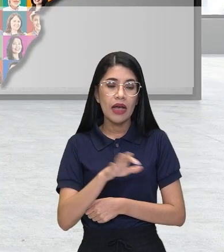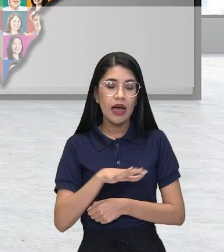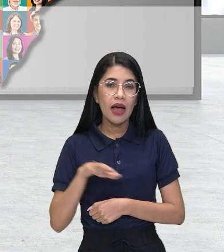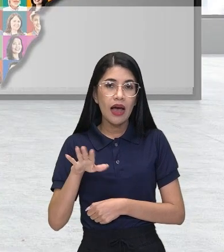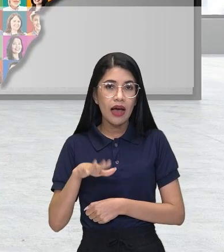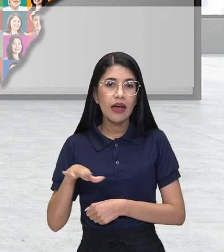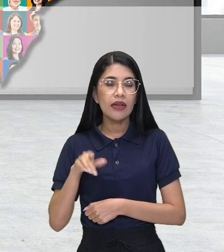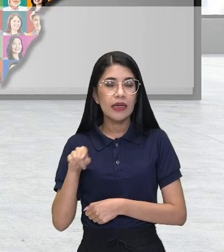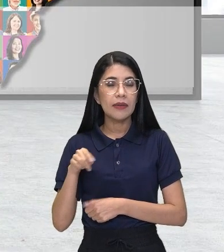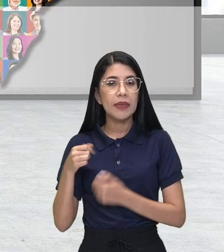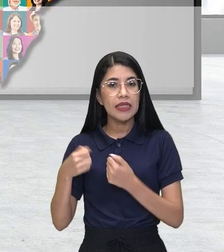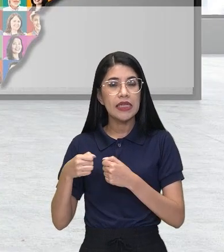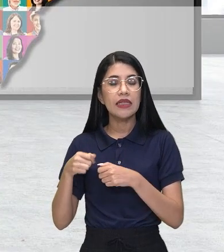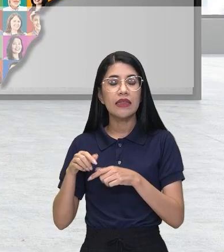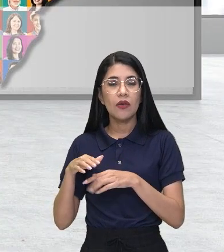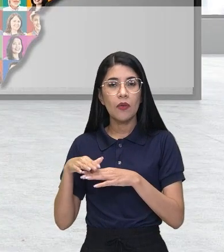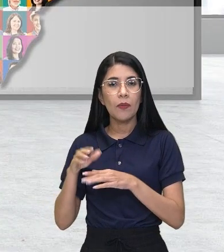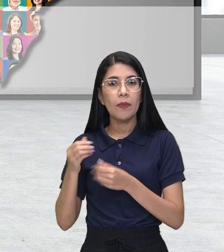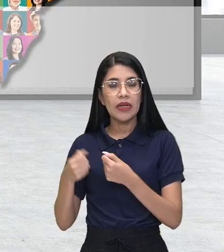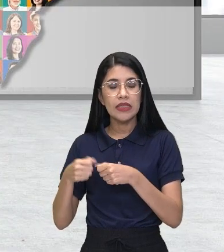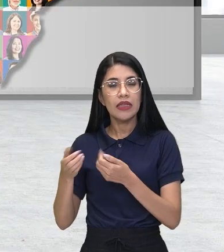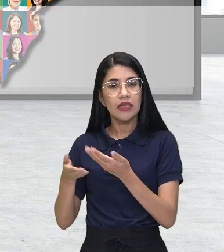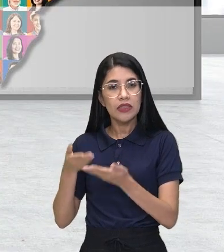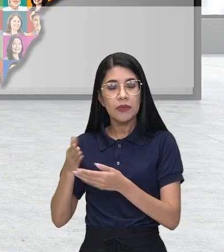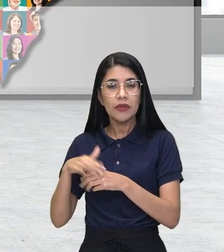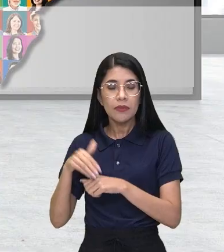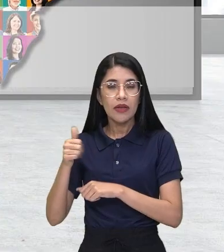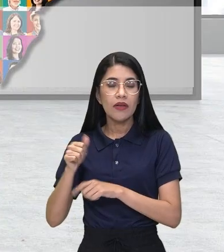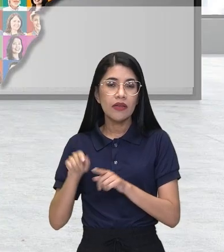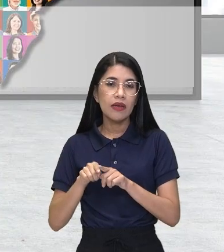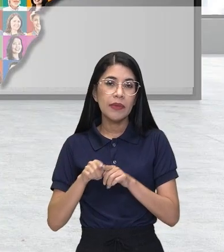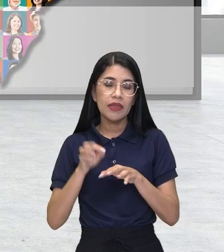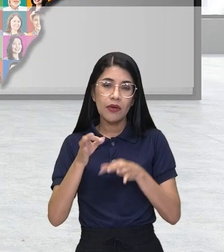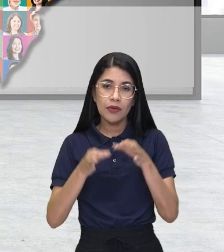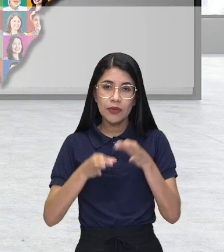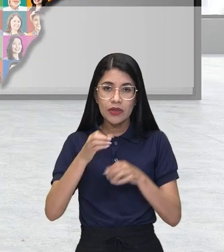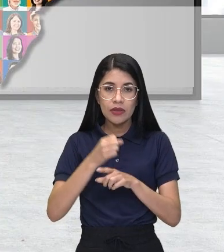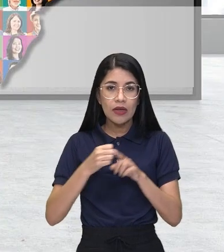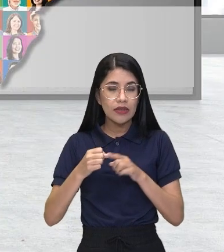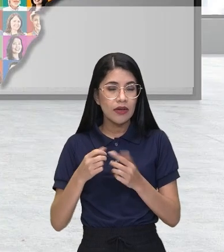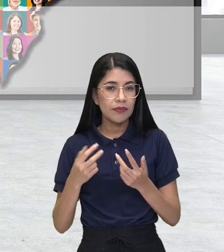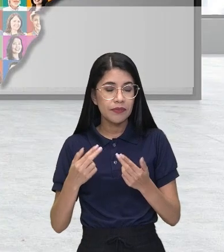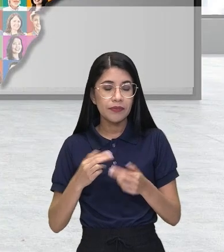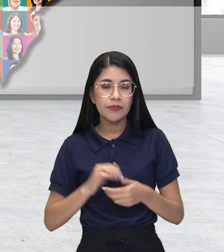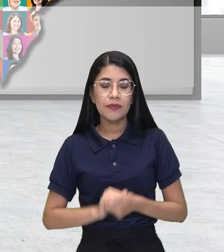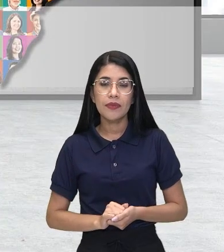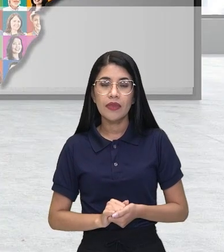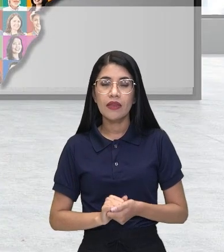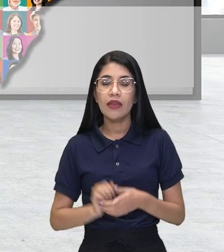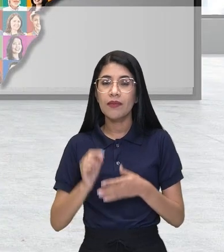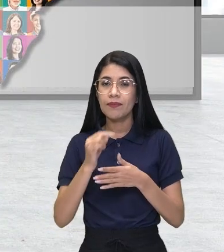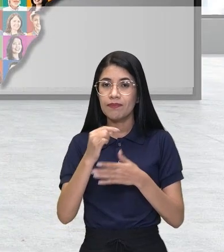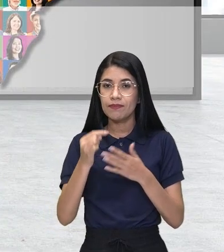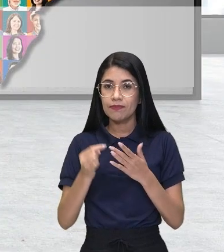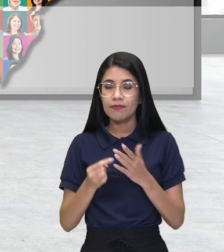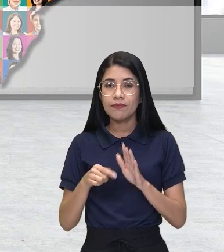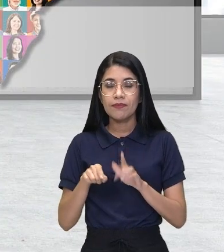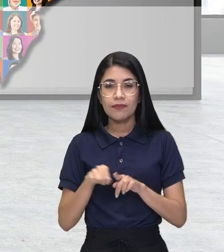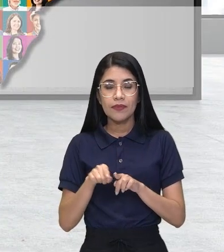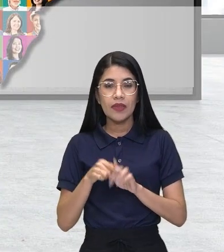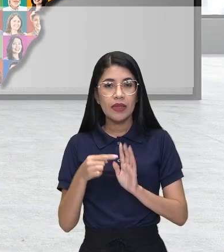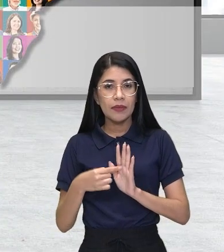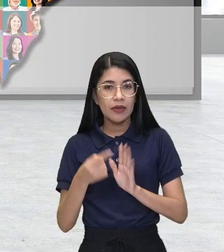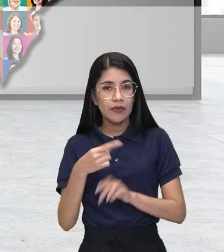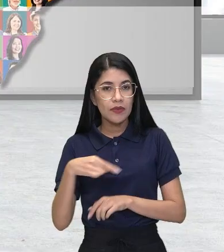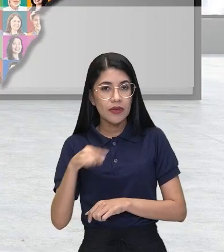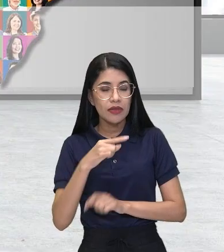mais, ela tem que ter uma maior atenção, é isso que se busca, né, com a questão da justiça. E um dos elementos, pessoal, que a gente quer trazer para vocês aqui com relação a